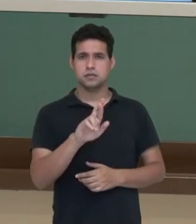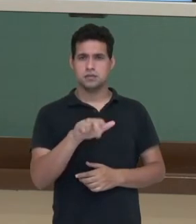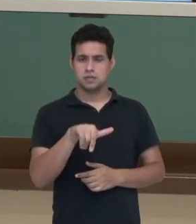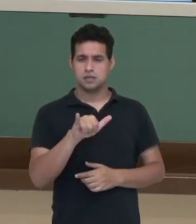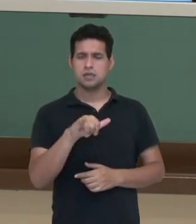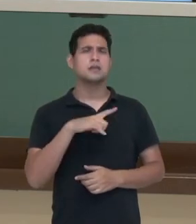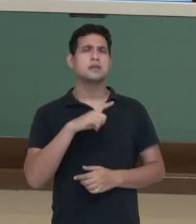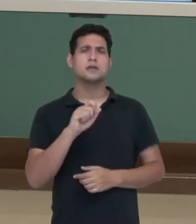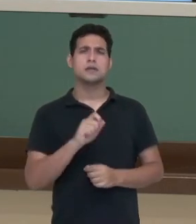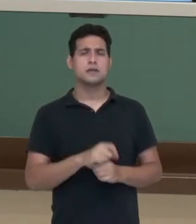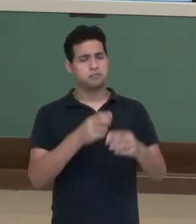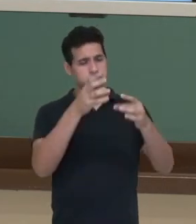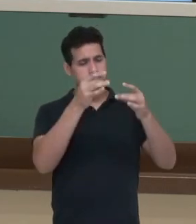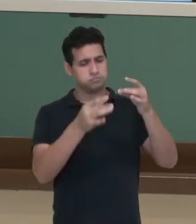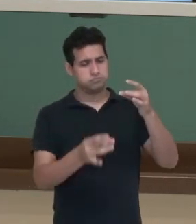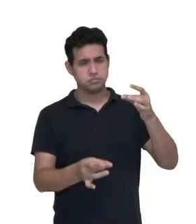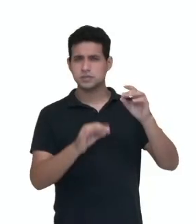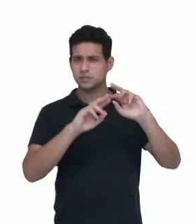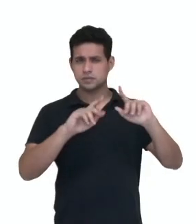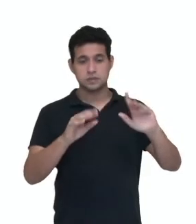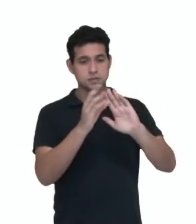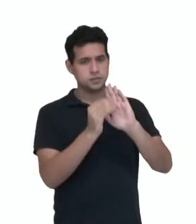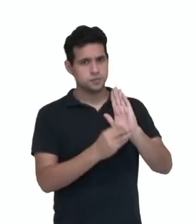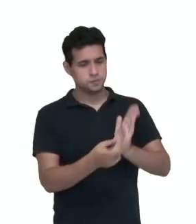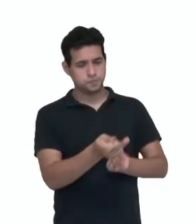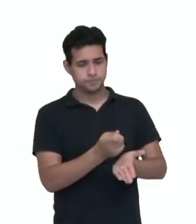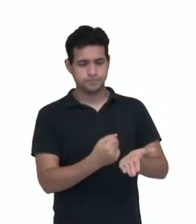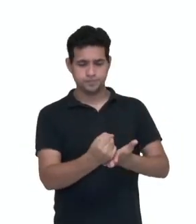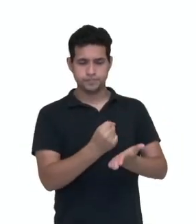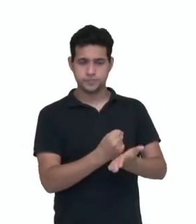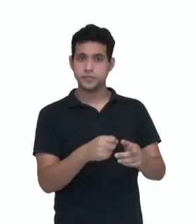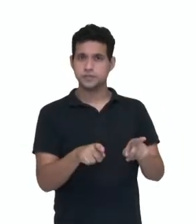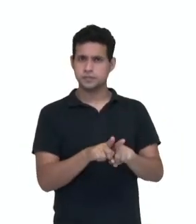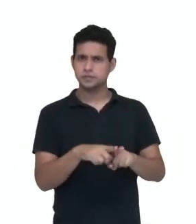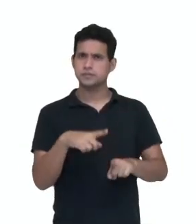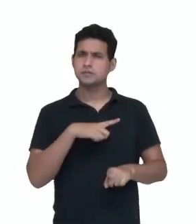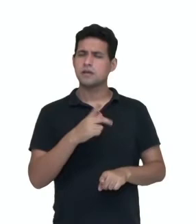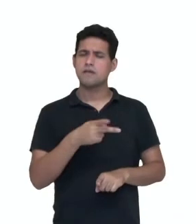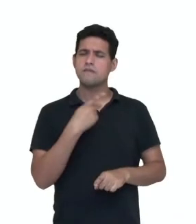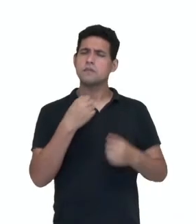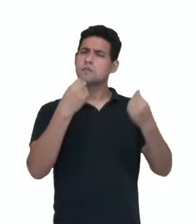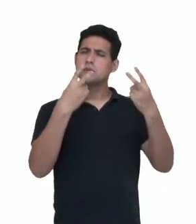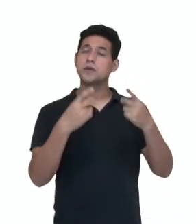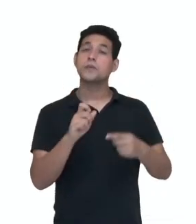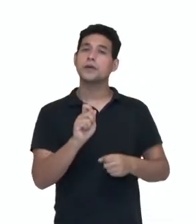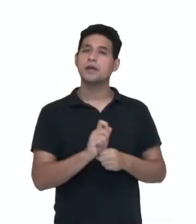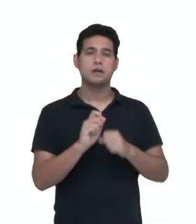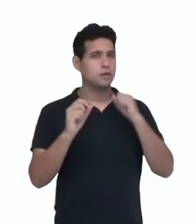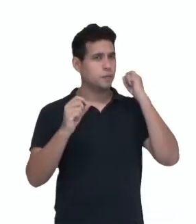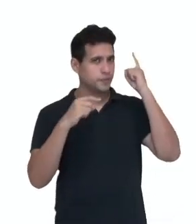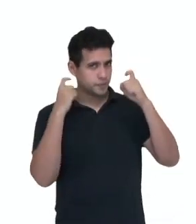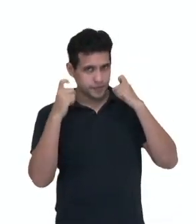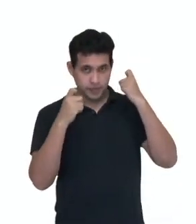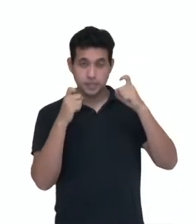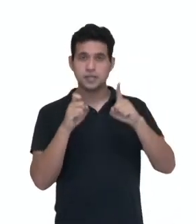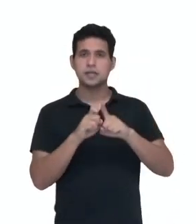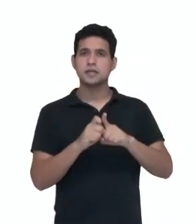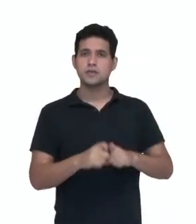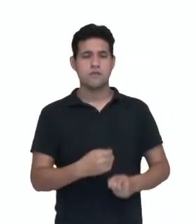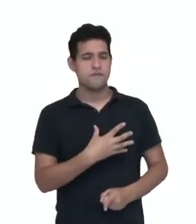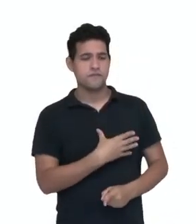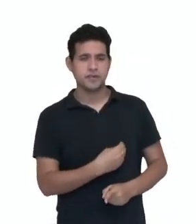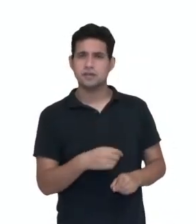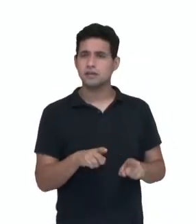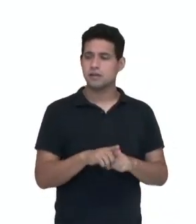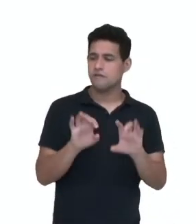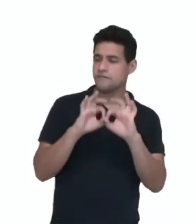incorpora contenidos altamente autobiográficos, manifestando una gran preocupación por los niños y niñas,